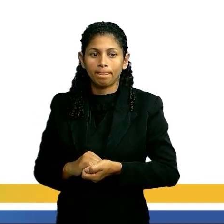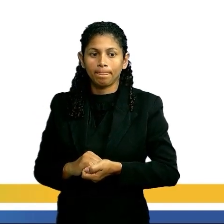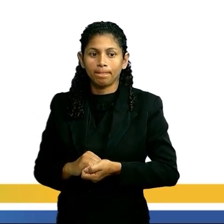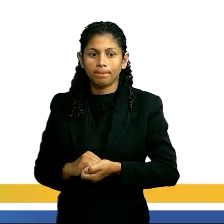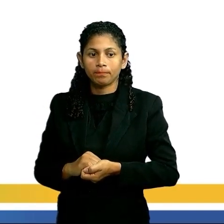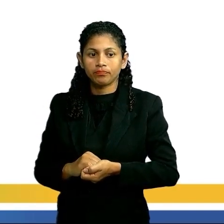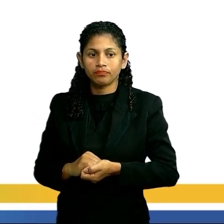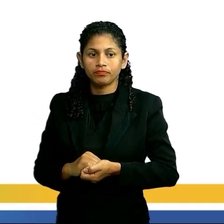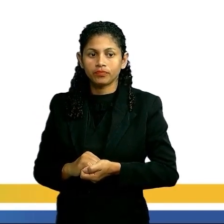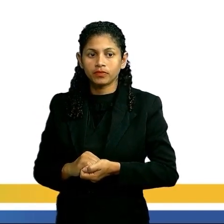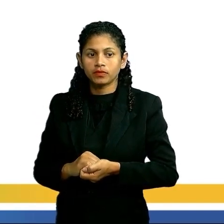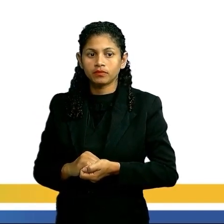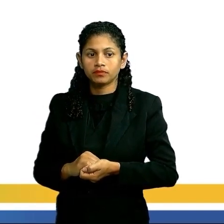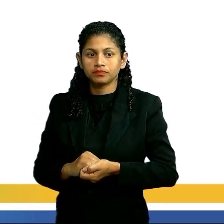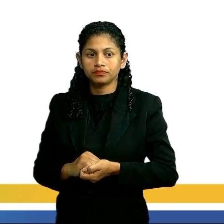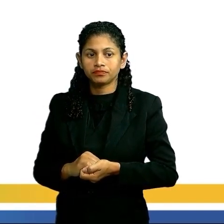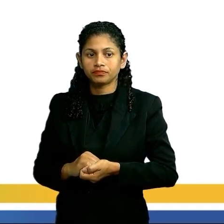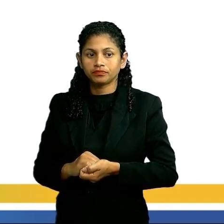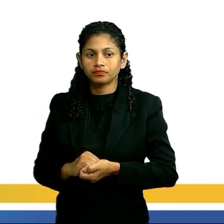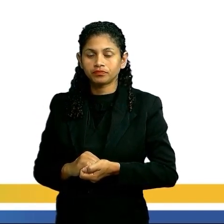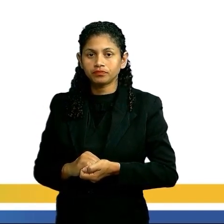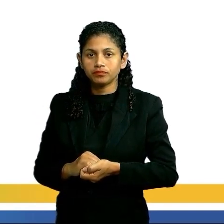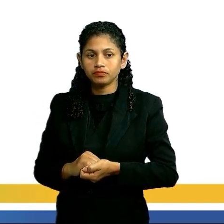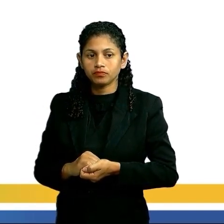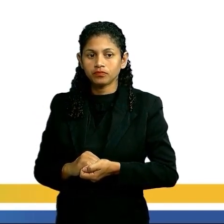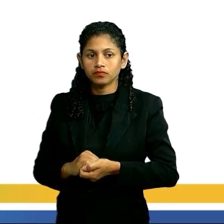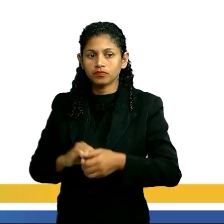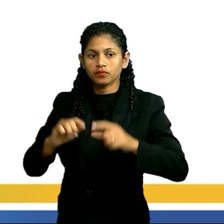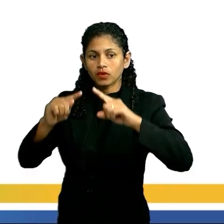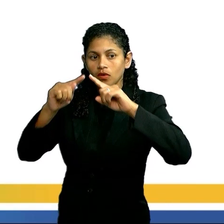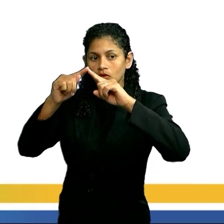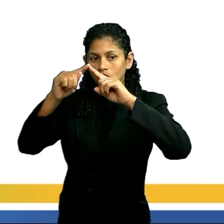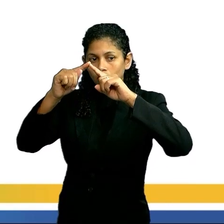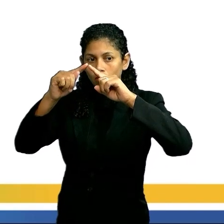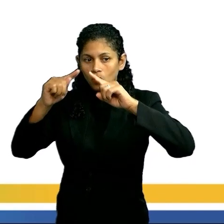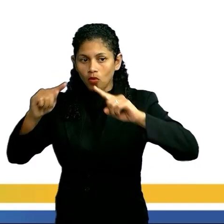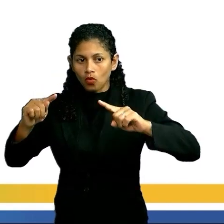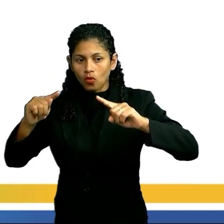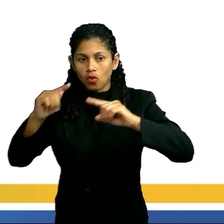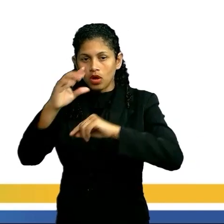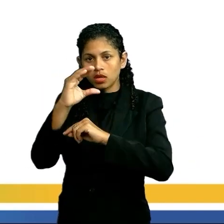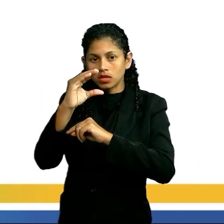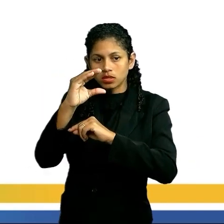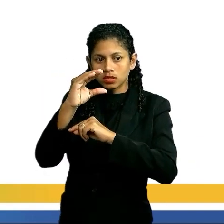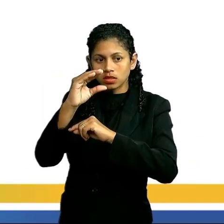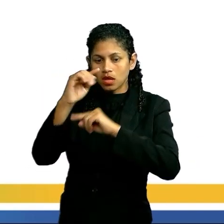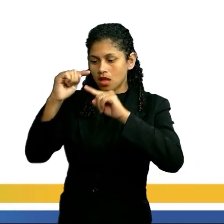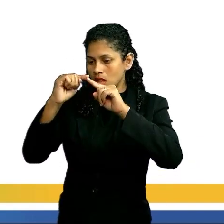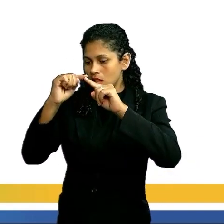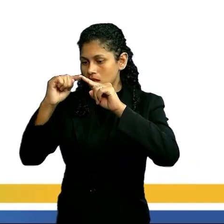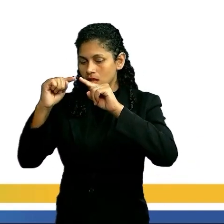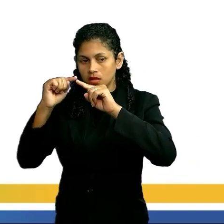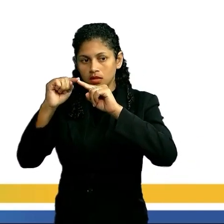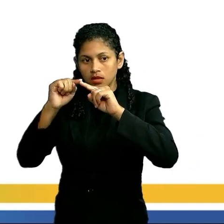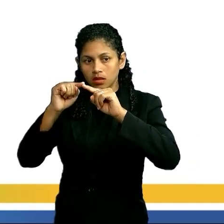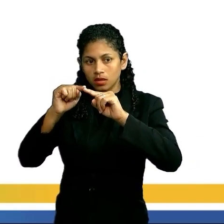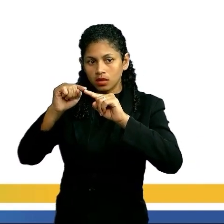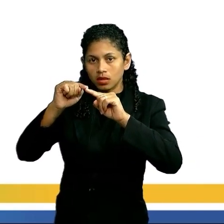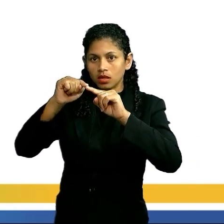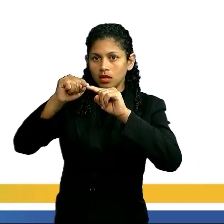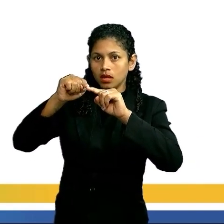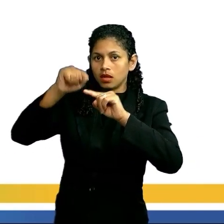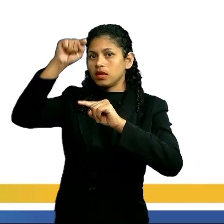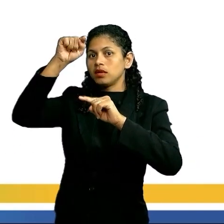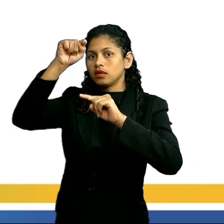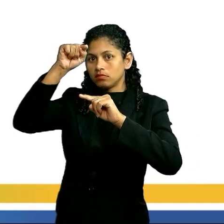laser está apontando aqui para esse carbono de cima, ele está fazendo uma ligação simples com o nitrogênio. Tá vendo esse vértice? Então, eu